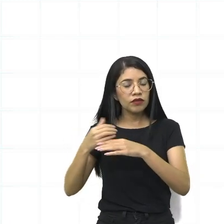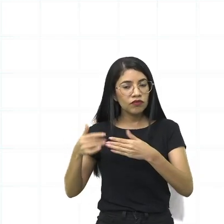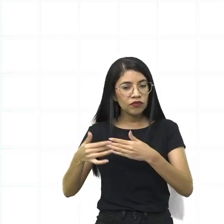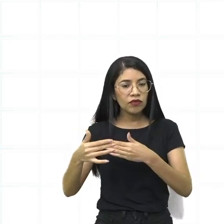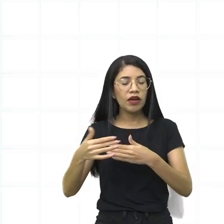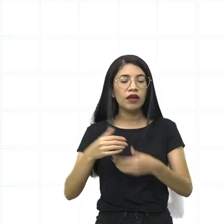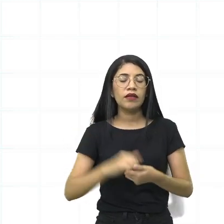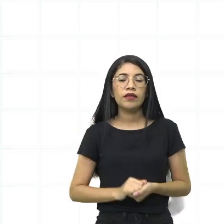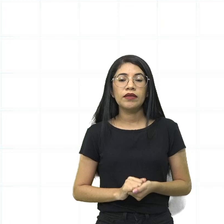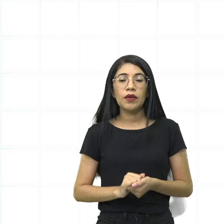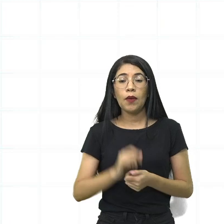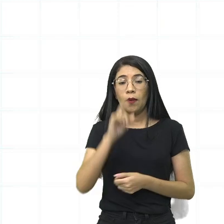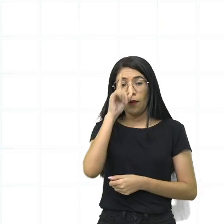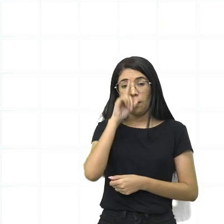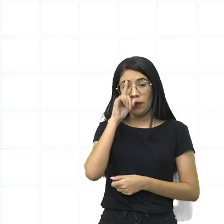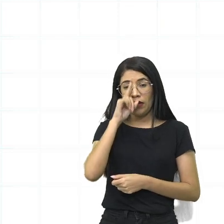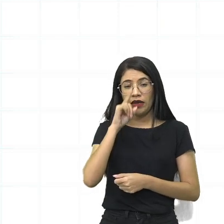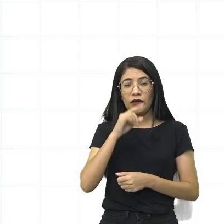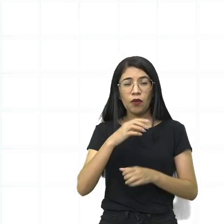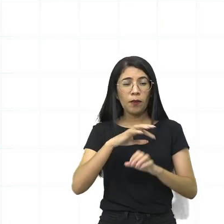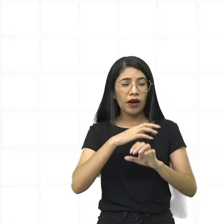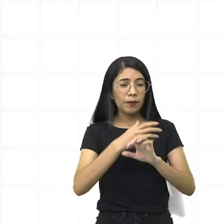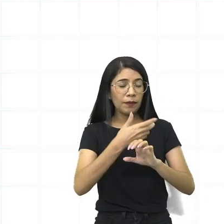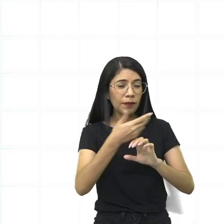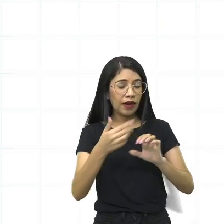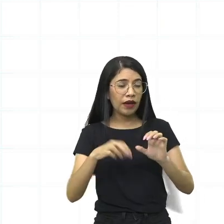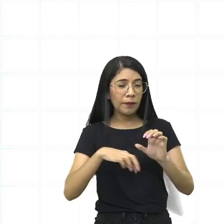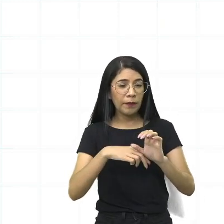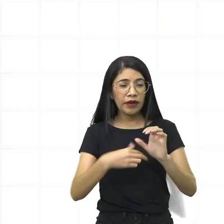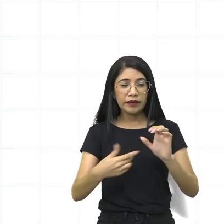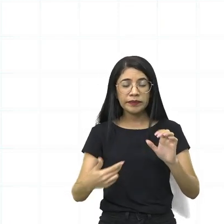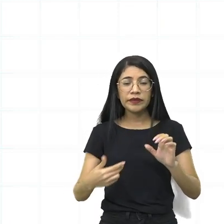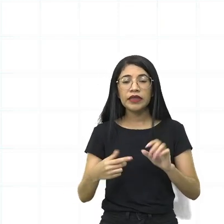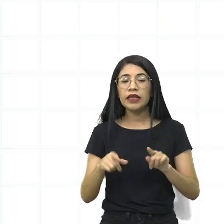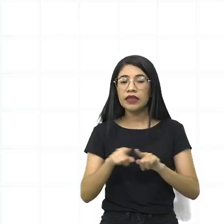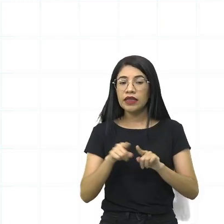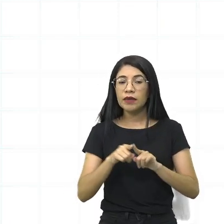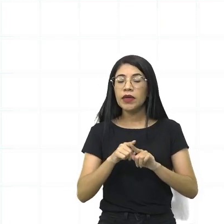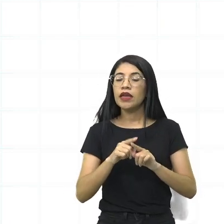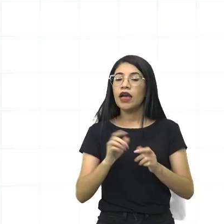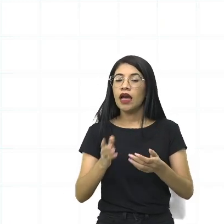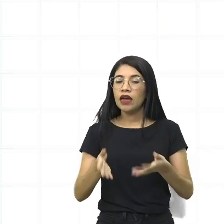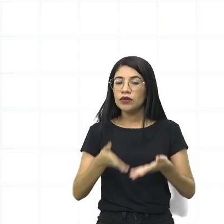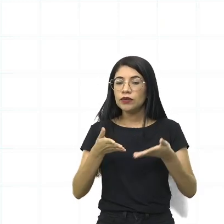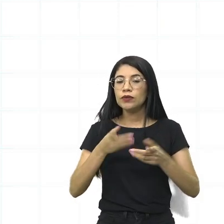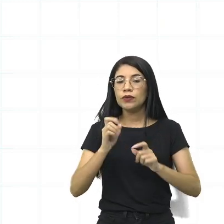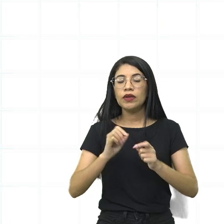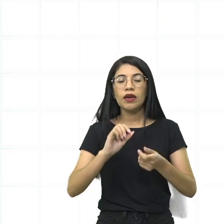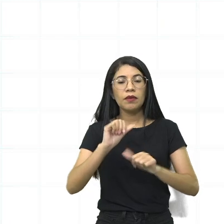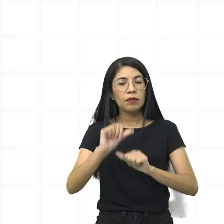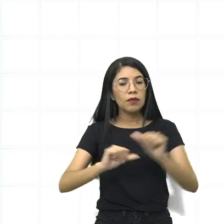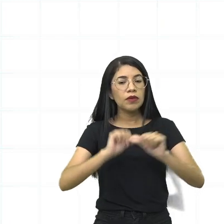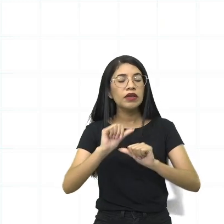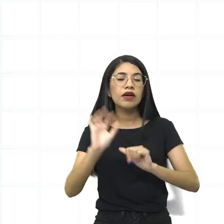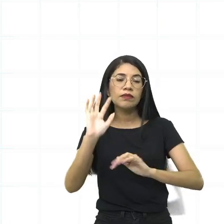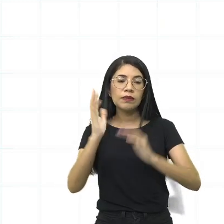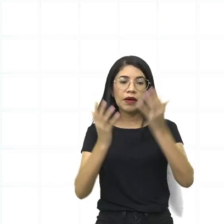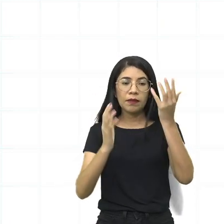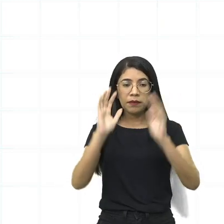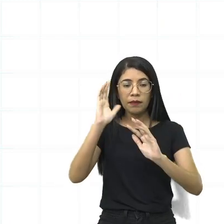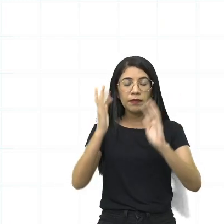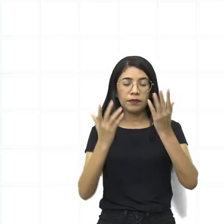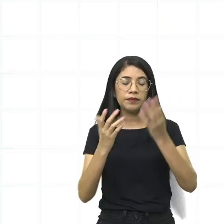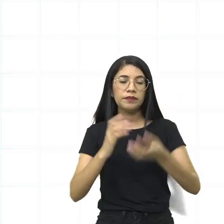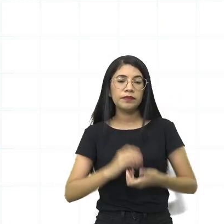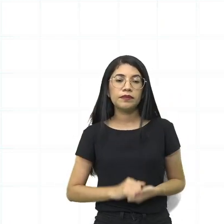a biodiversidade única e contribuindo significativamente para as mudanças climáticas. Tem um